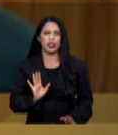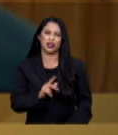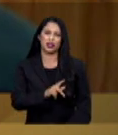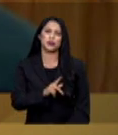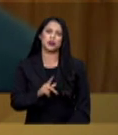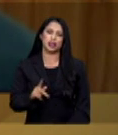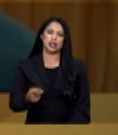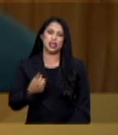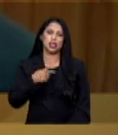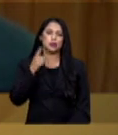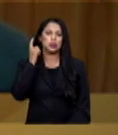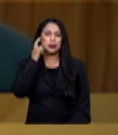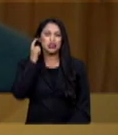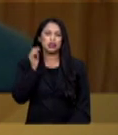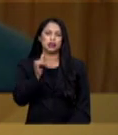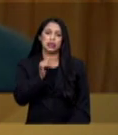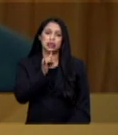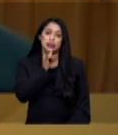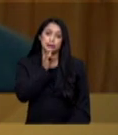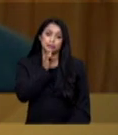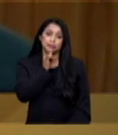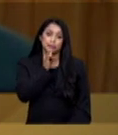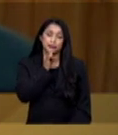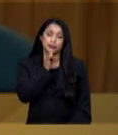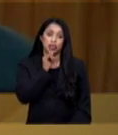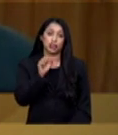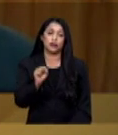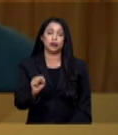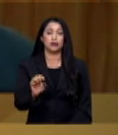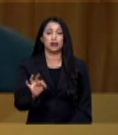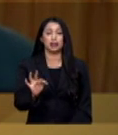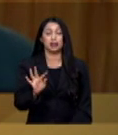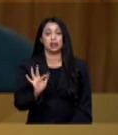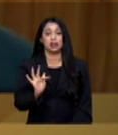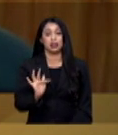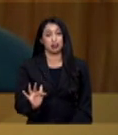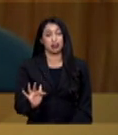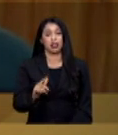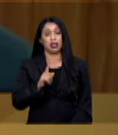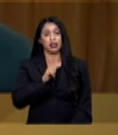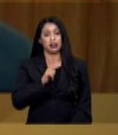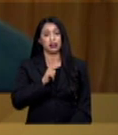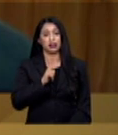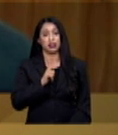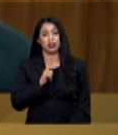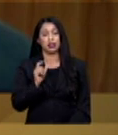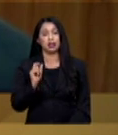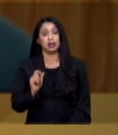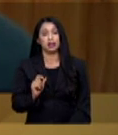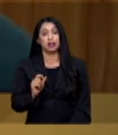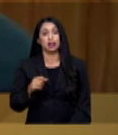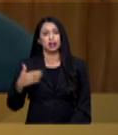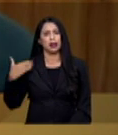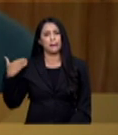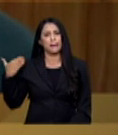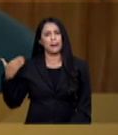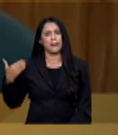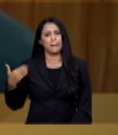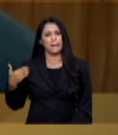ache triste, né, que o Supremo Tribunal Federal venha afirmando